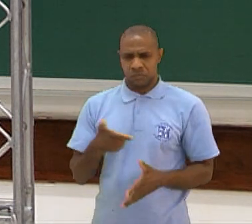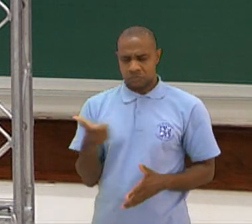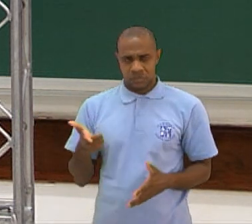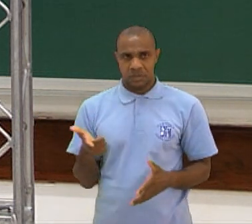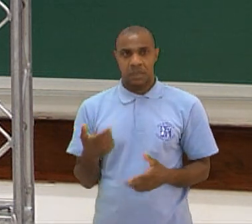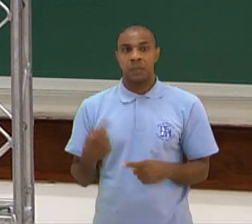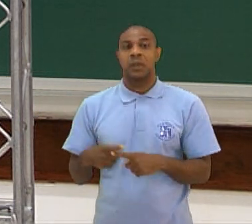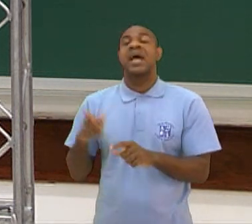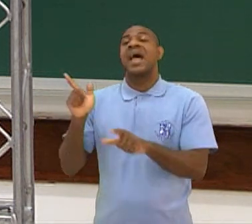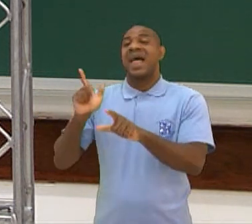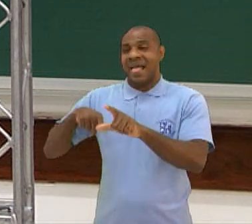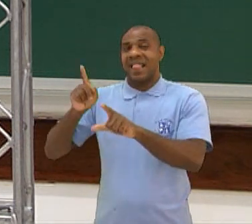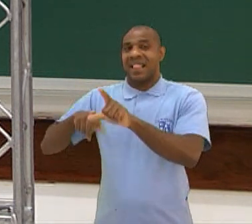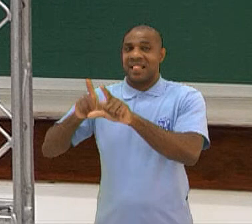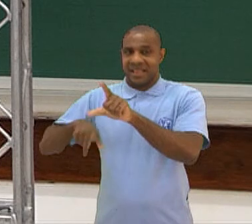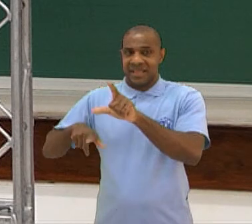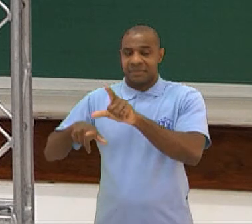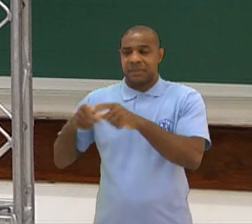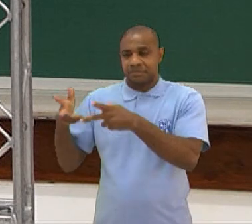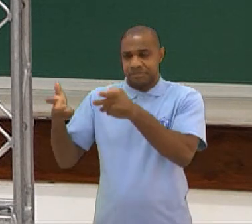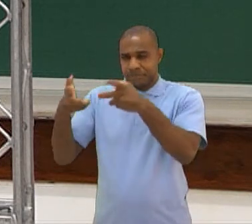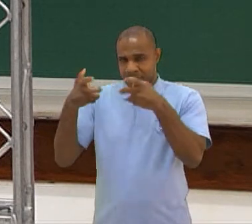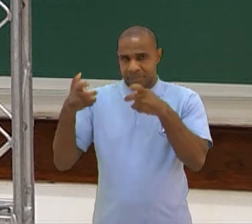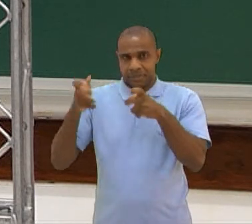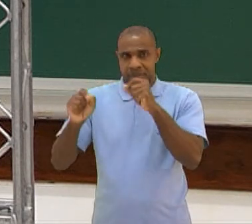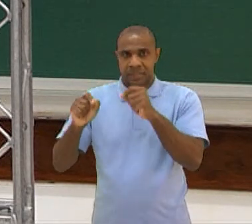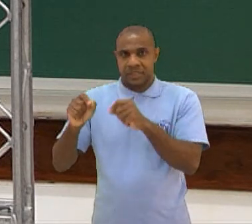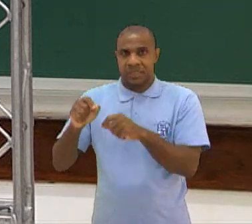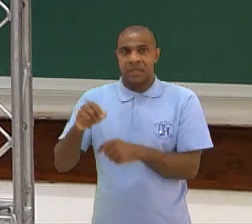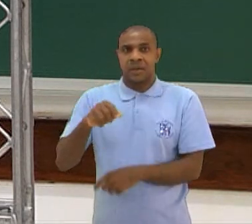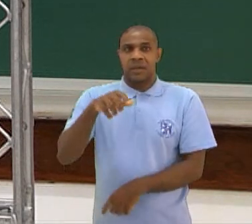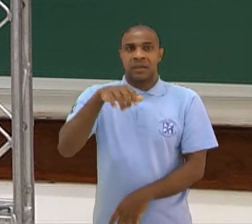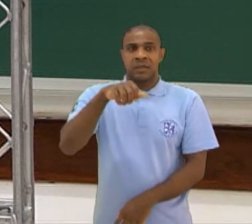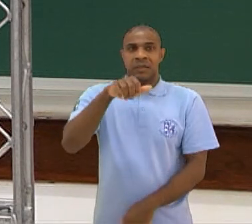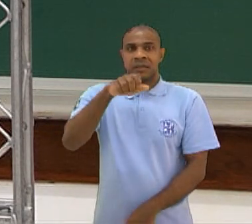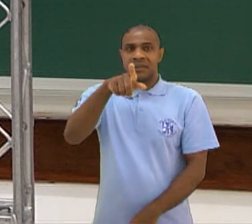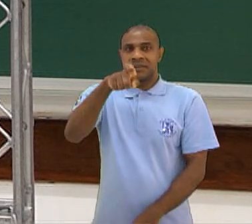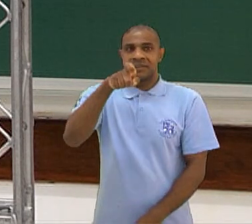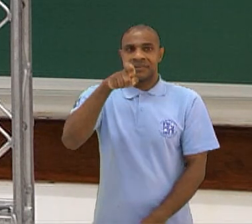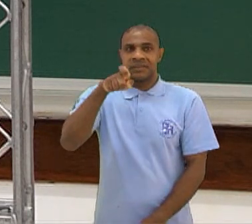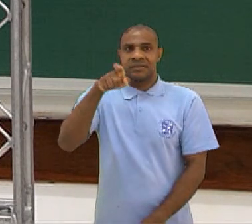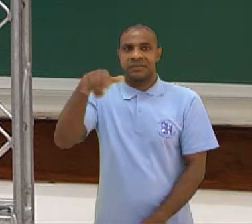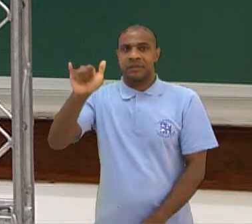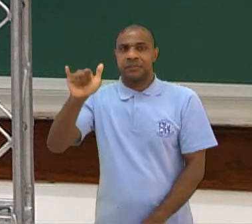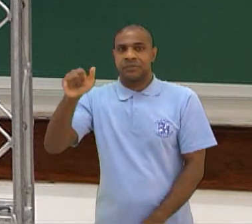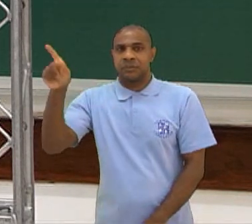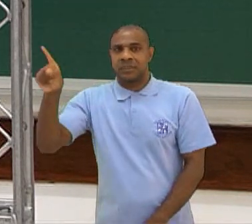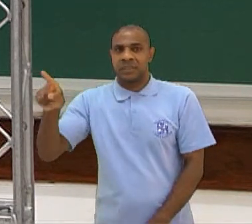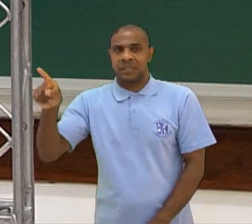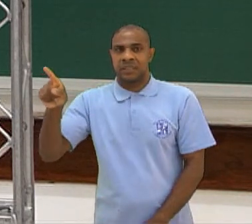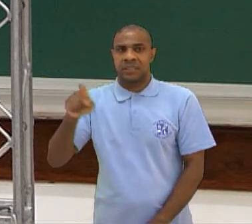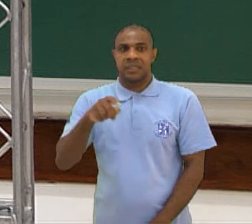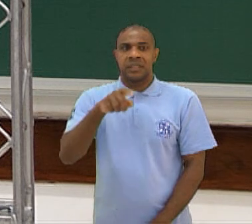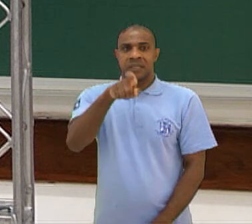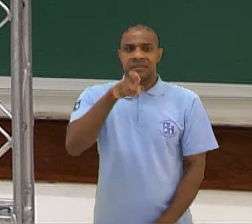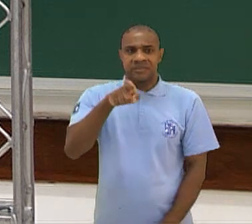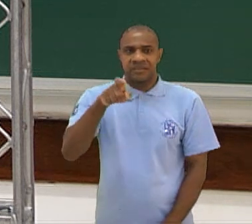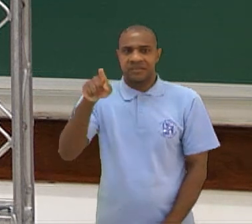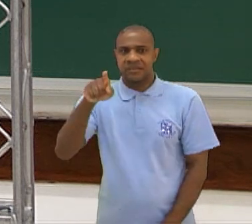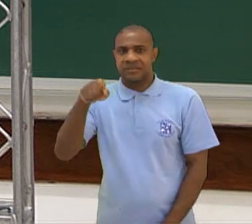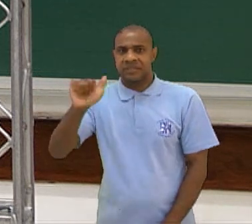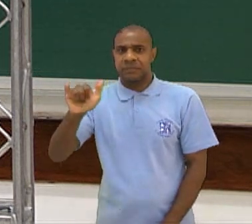1, 3 e 0, 1 menos 1 e 1, 1 menos 1 e 1, 1, 2 e K, 1, 2 e K.